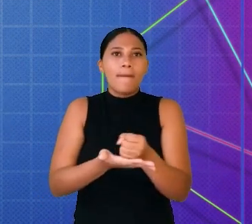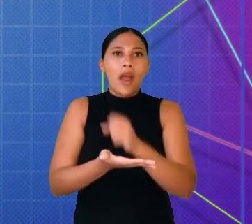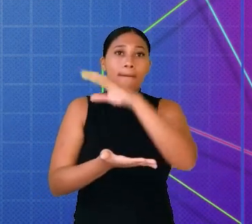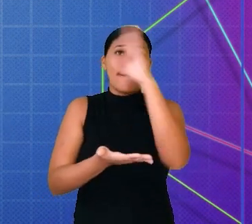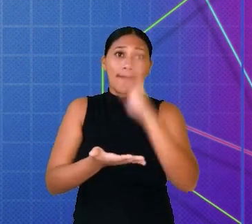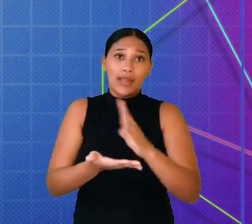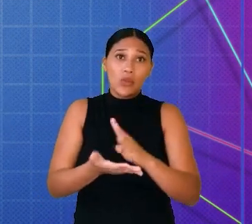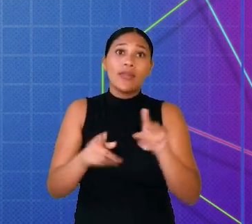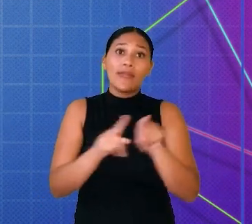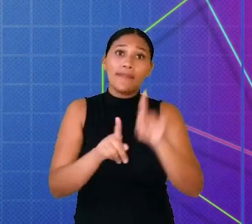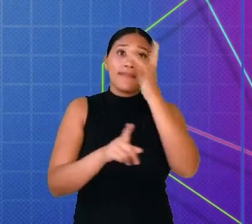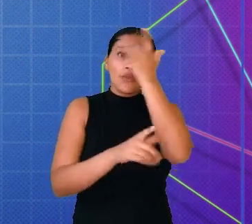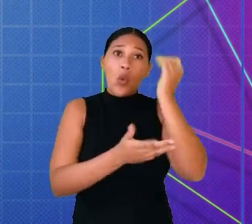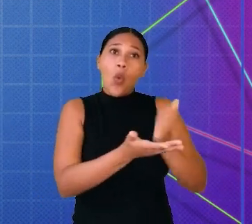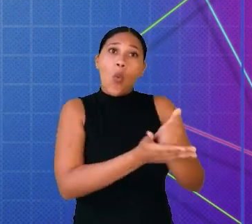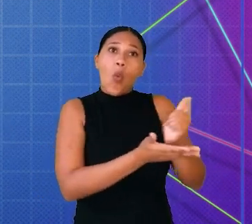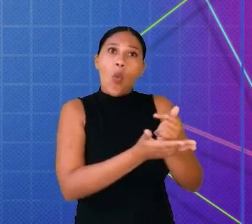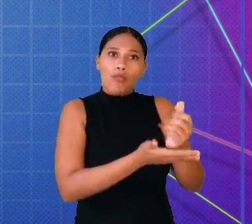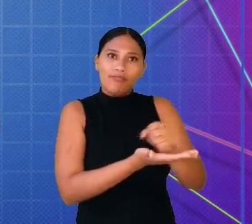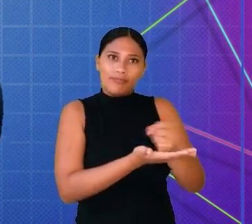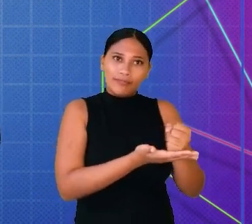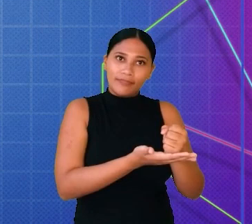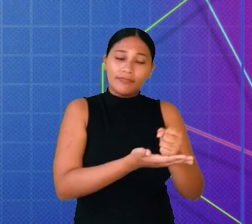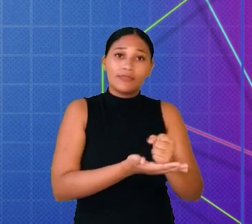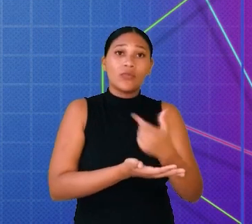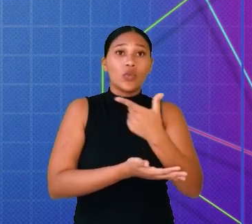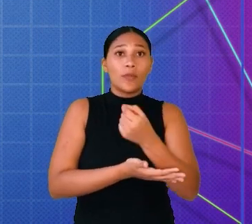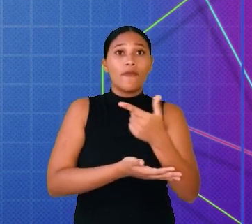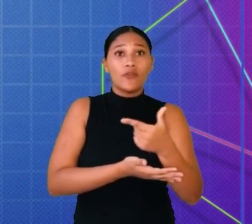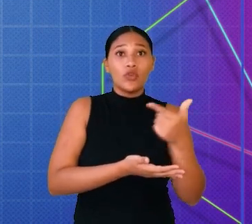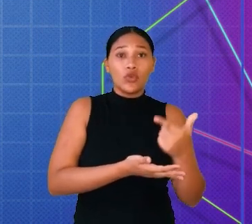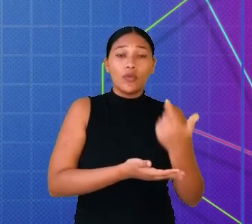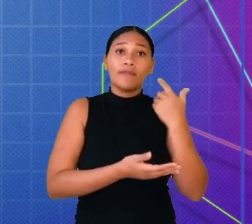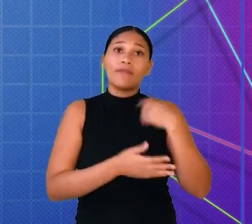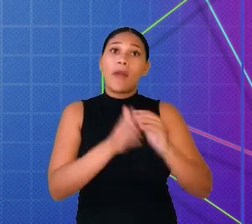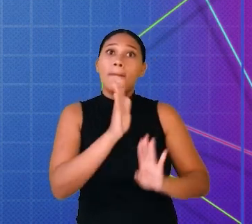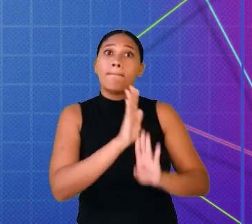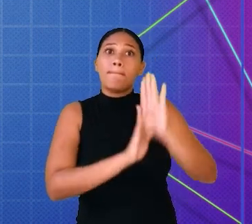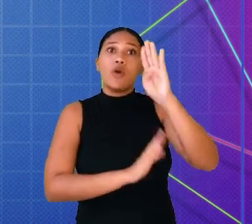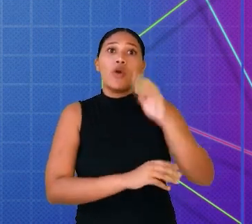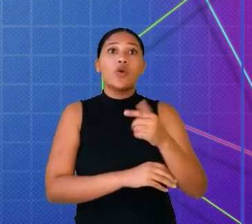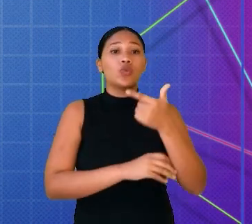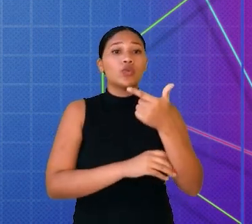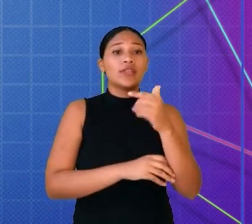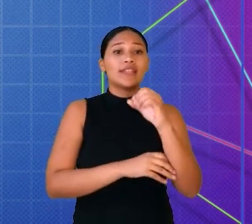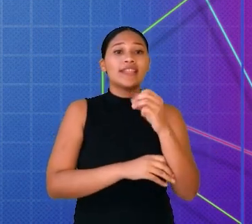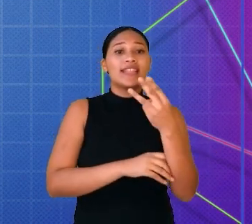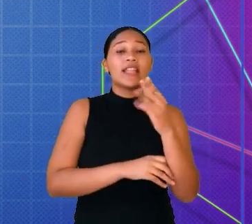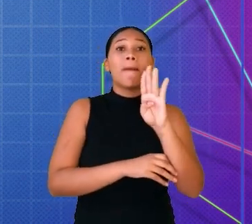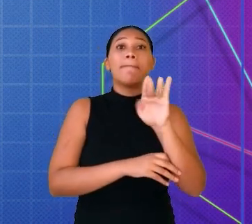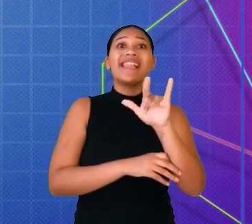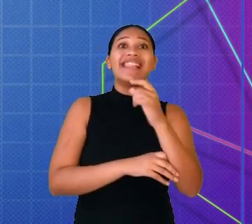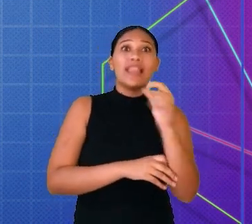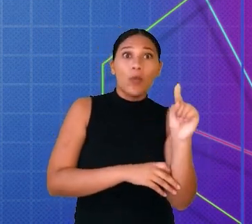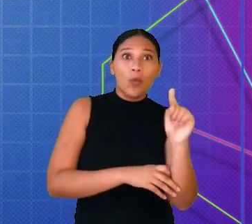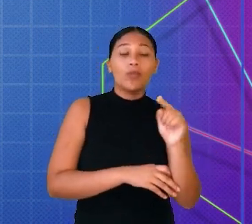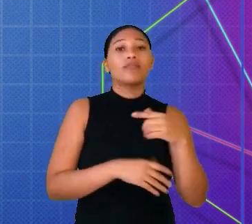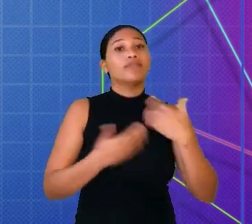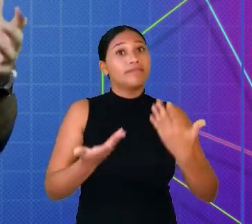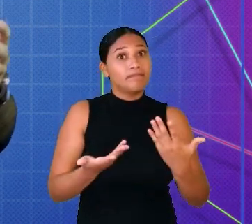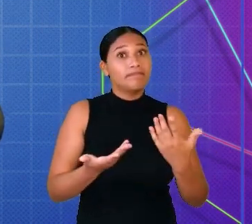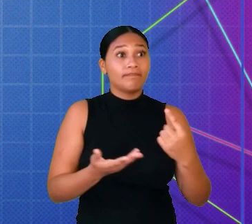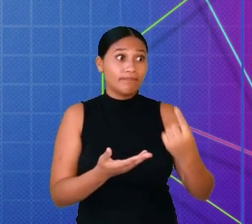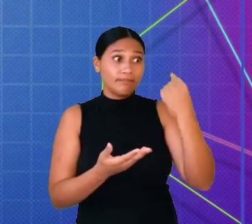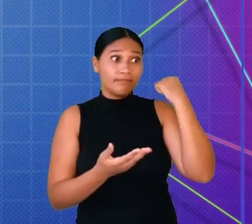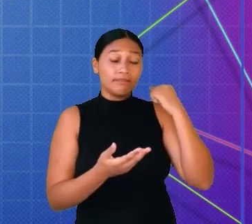voltada para o mercado brasileiro e seus consumidores. Em 2022, o Brasil já atingiu a marca de 203,1 bilhões